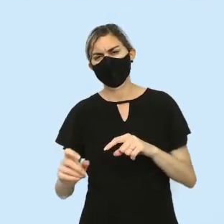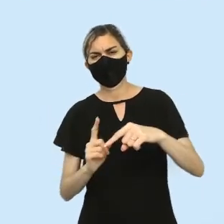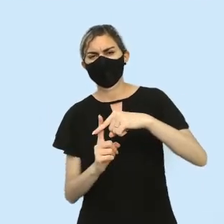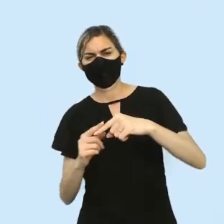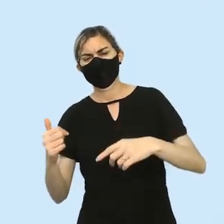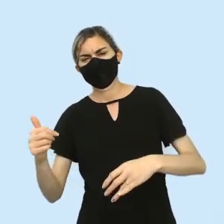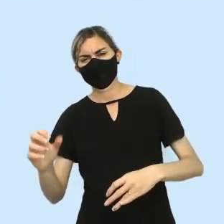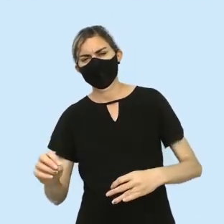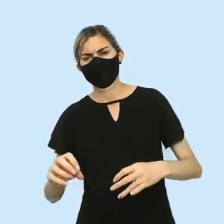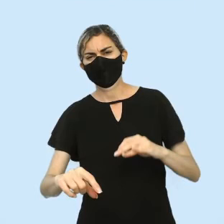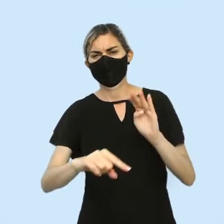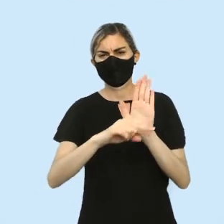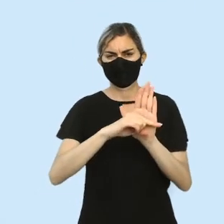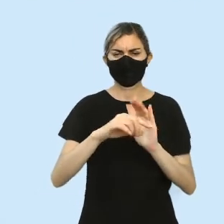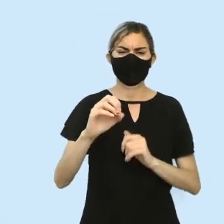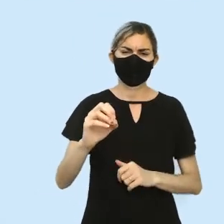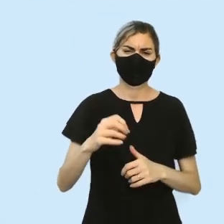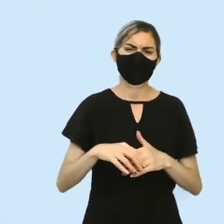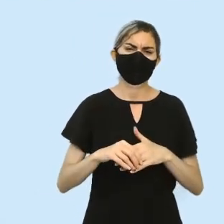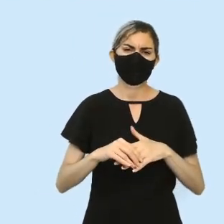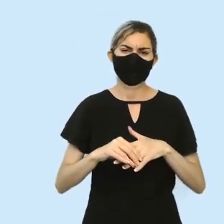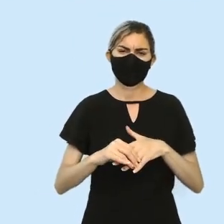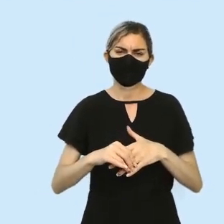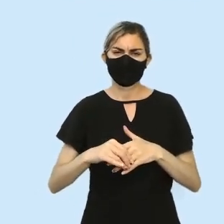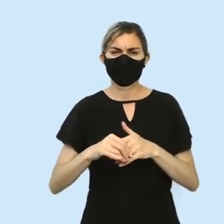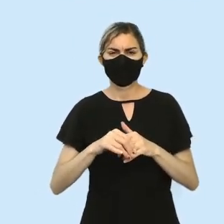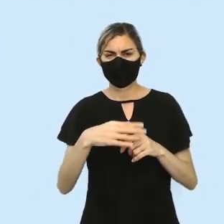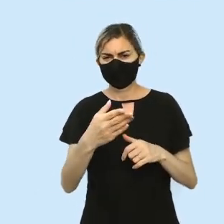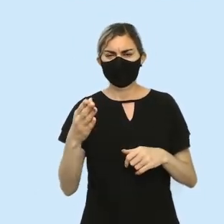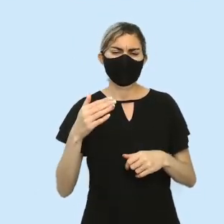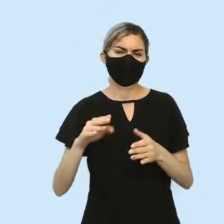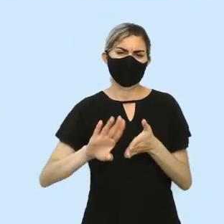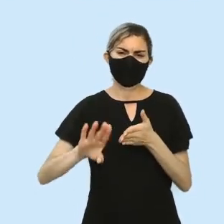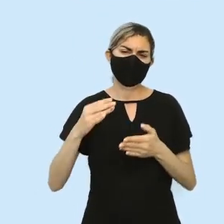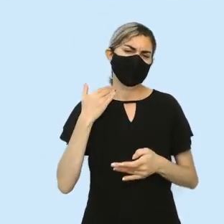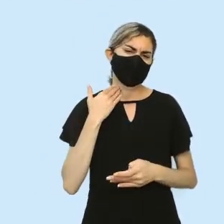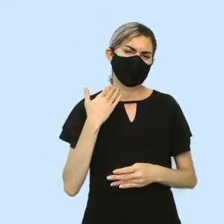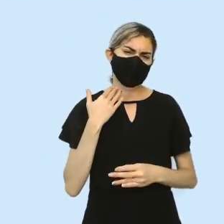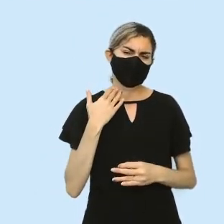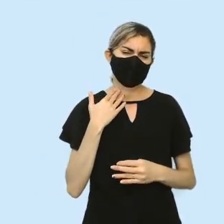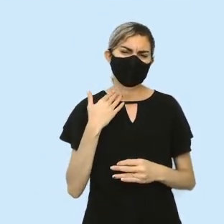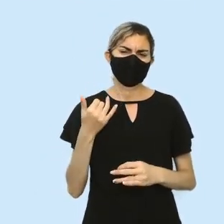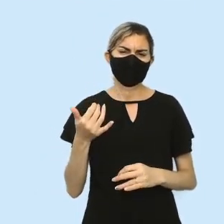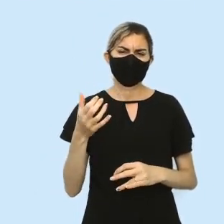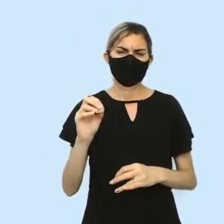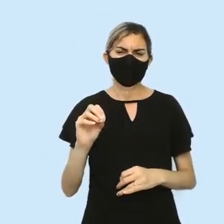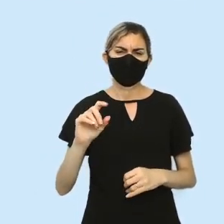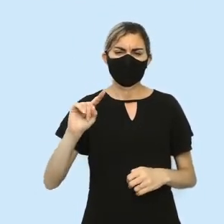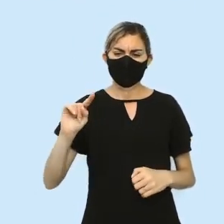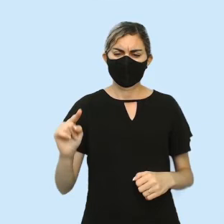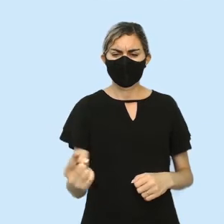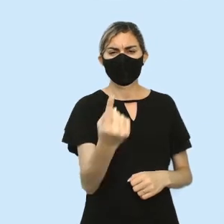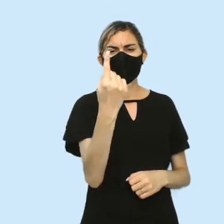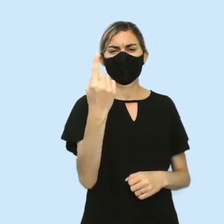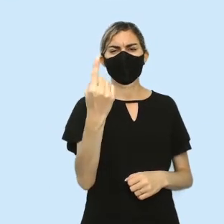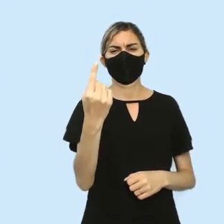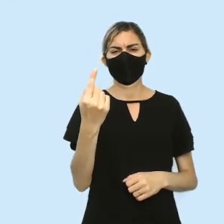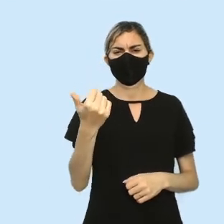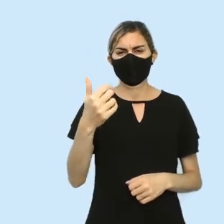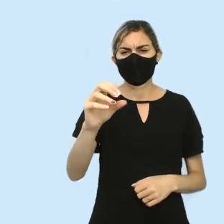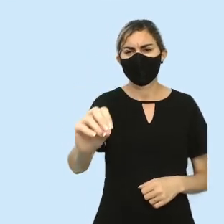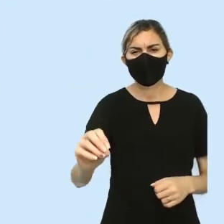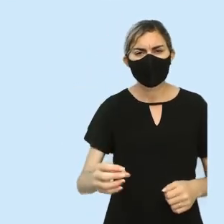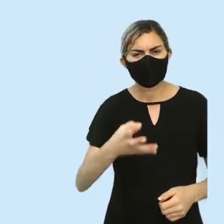mais 10, zero. Você estava com saldo no banco, Aninha, de 10 mil reais.